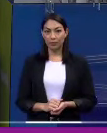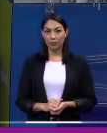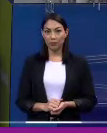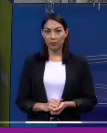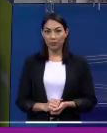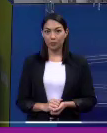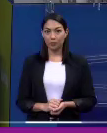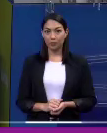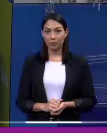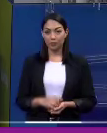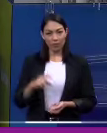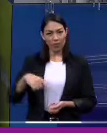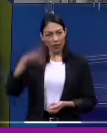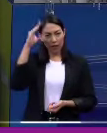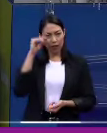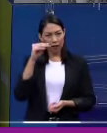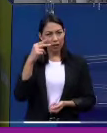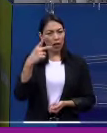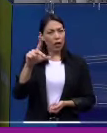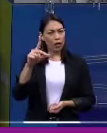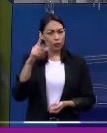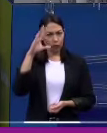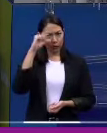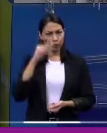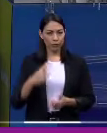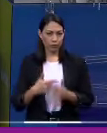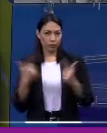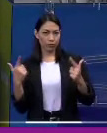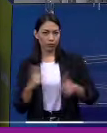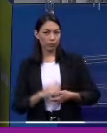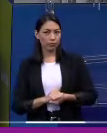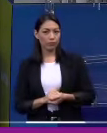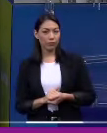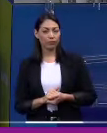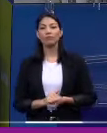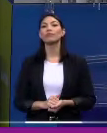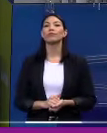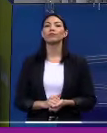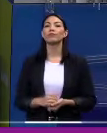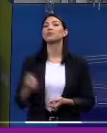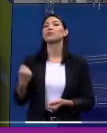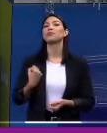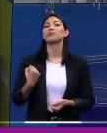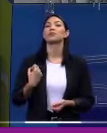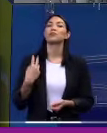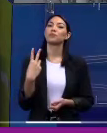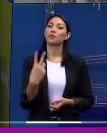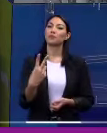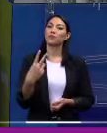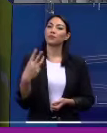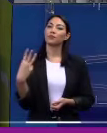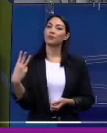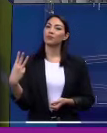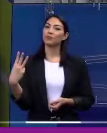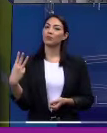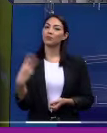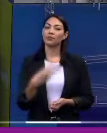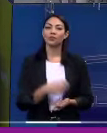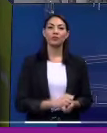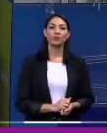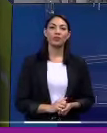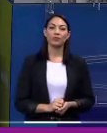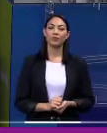Será que essa noite é a sua noite da sorte? Número 23.